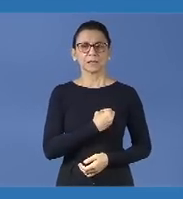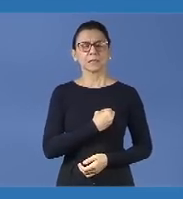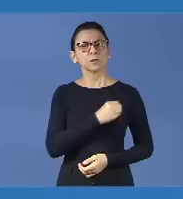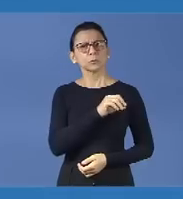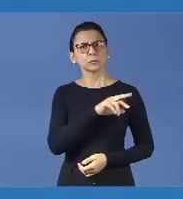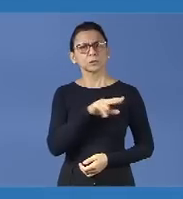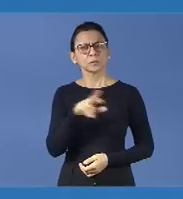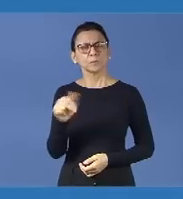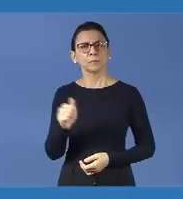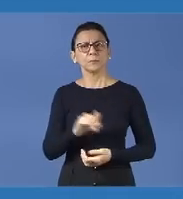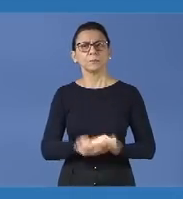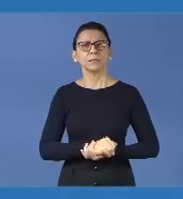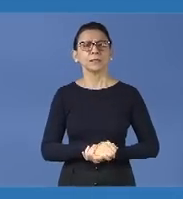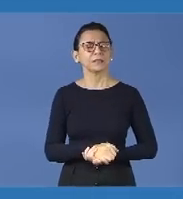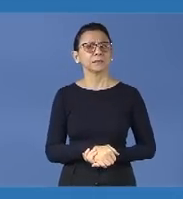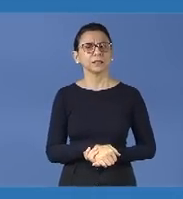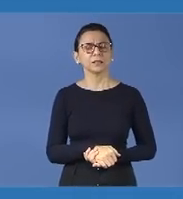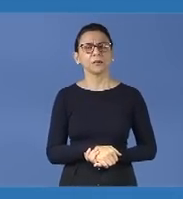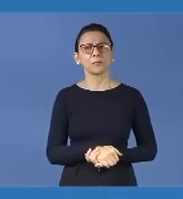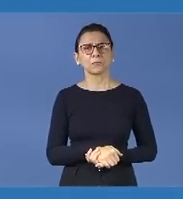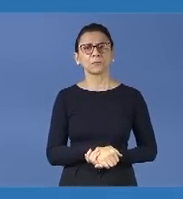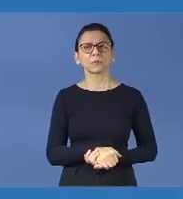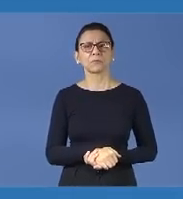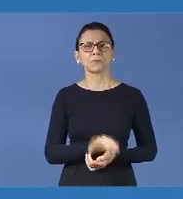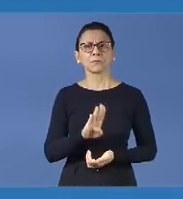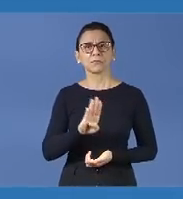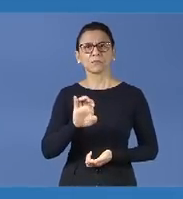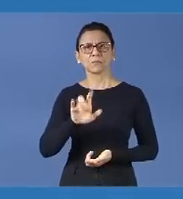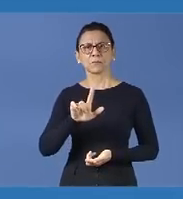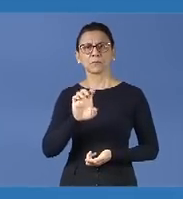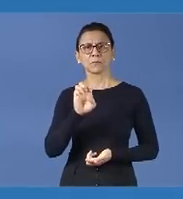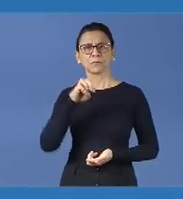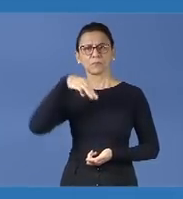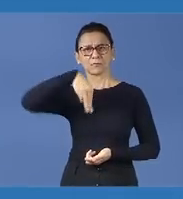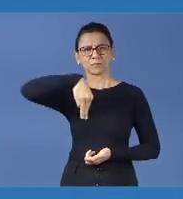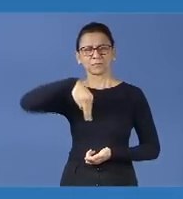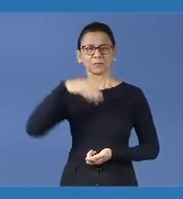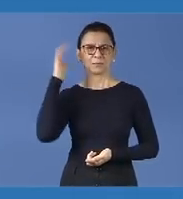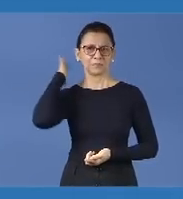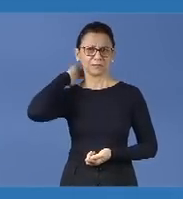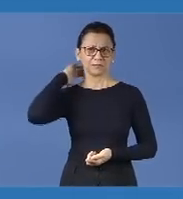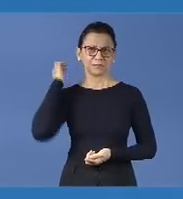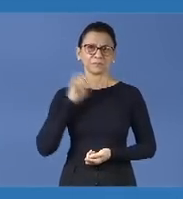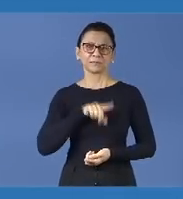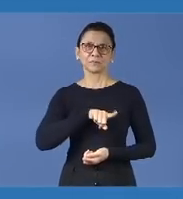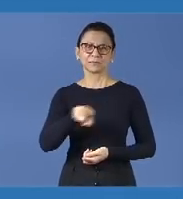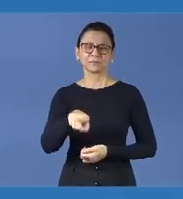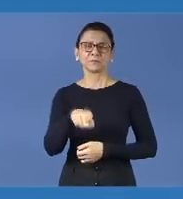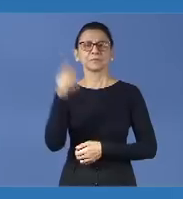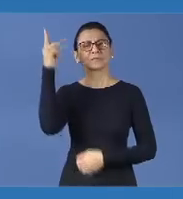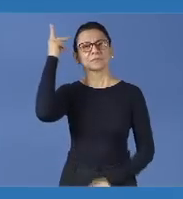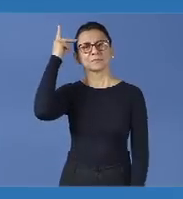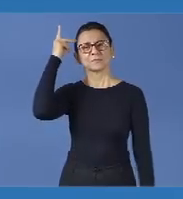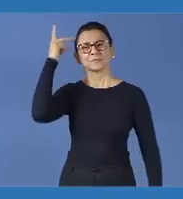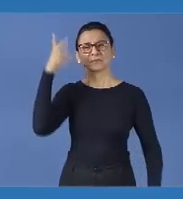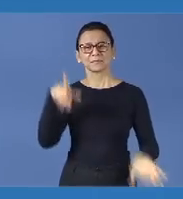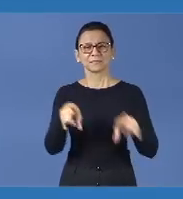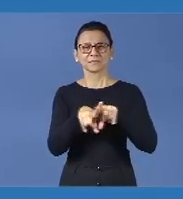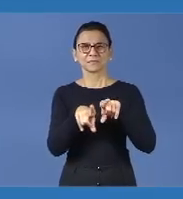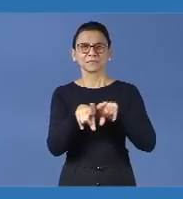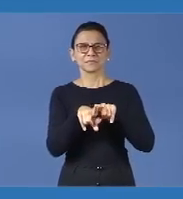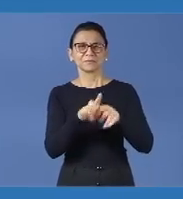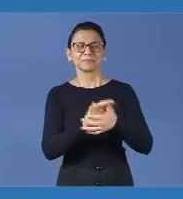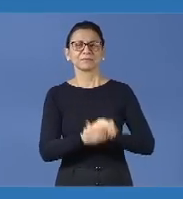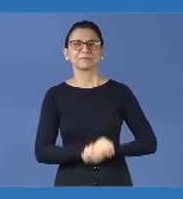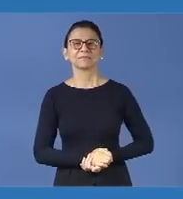cidade de Belém, participando daquela evangelização. As igrejas também de Jardim Helena, no leste de São Paulo, lá em São Paulo,